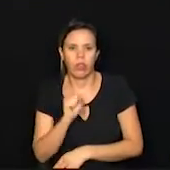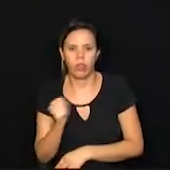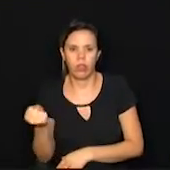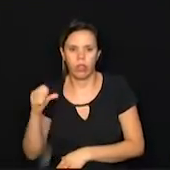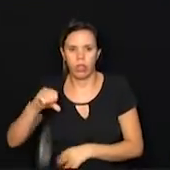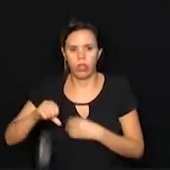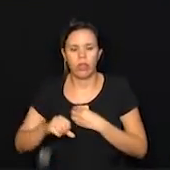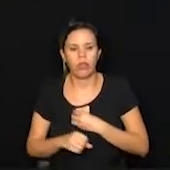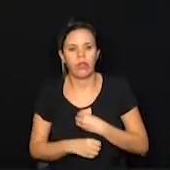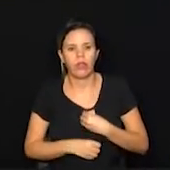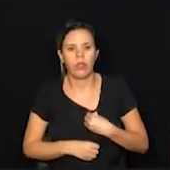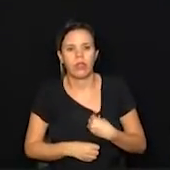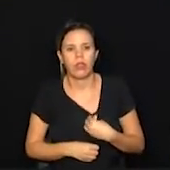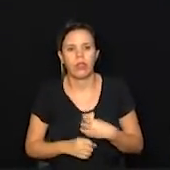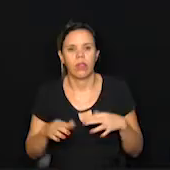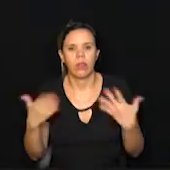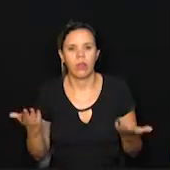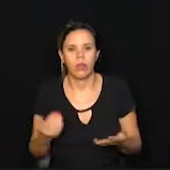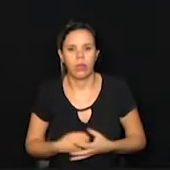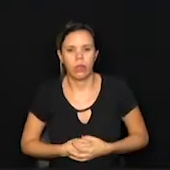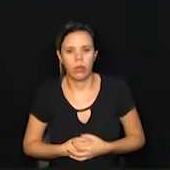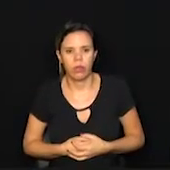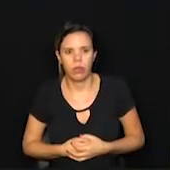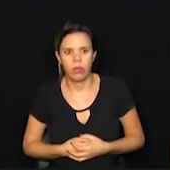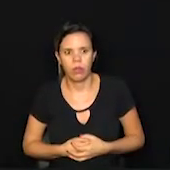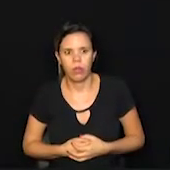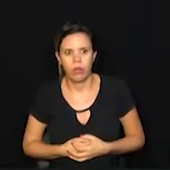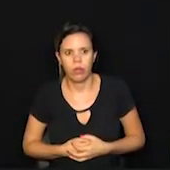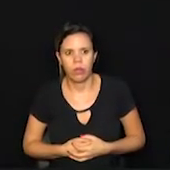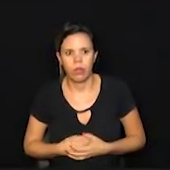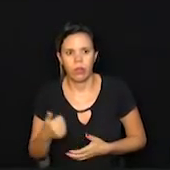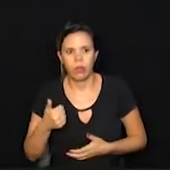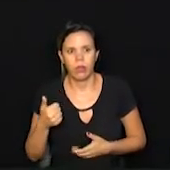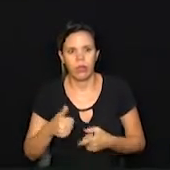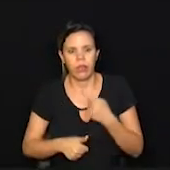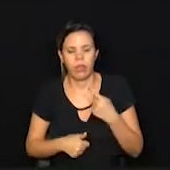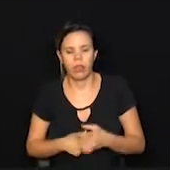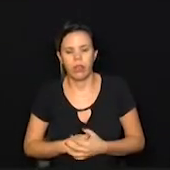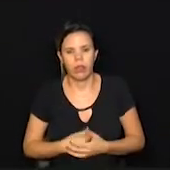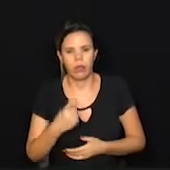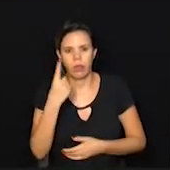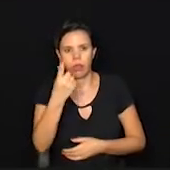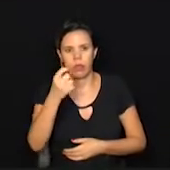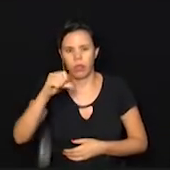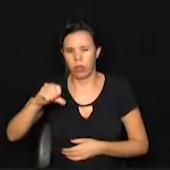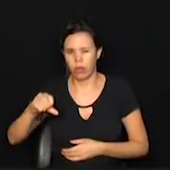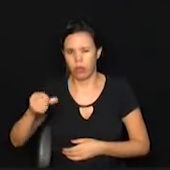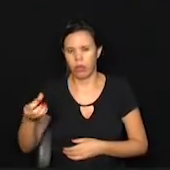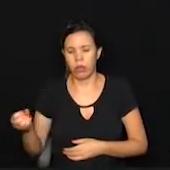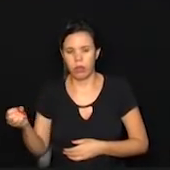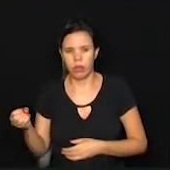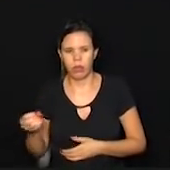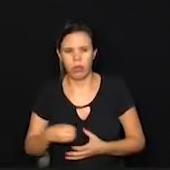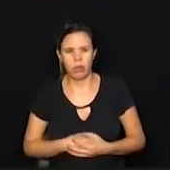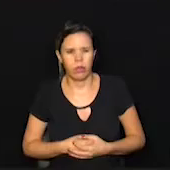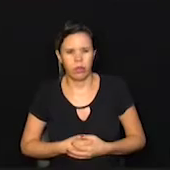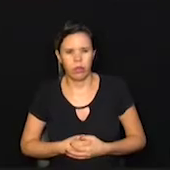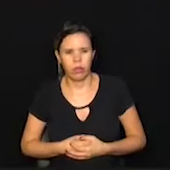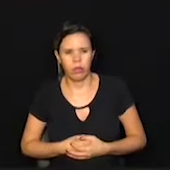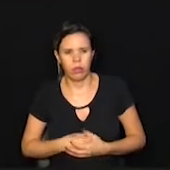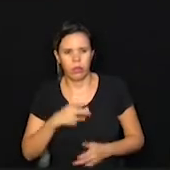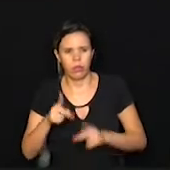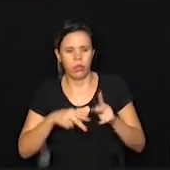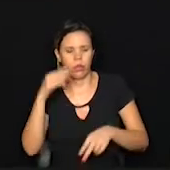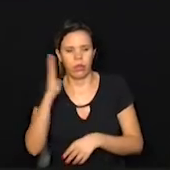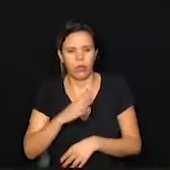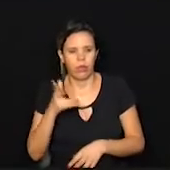em 89 quando pela primeira vez desde 1960 o povo brasileiro